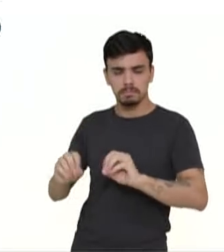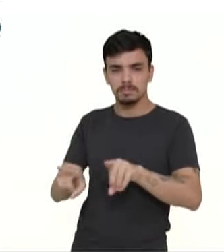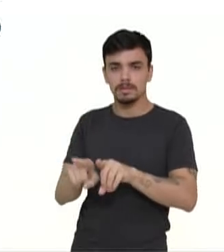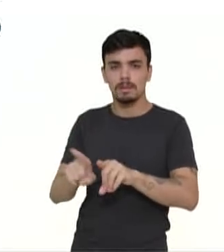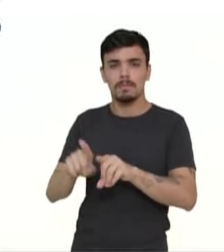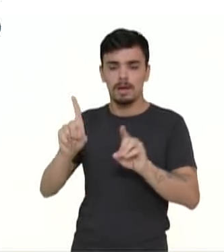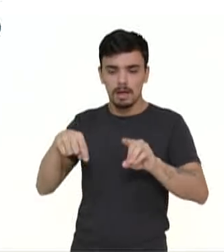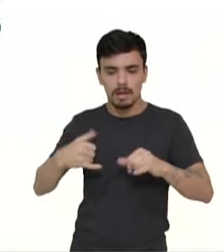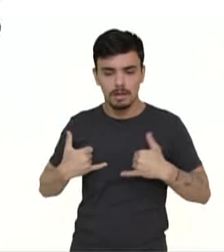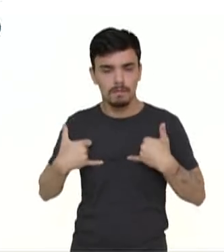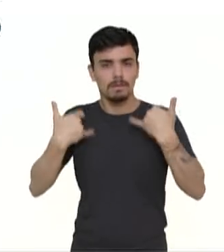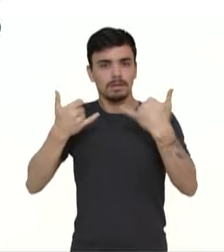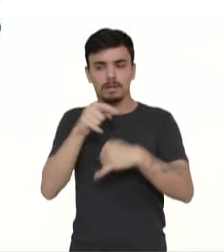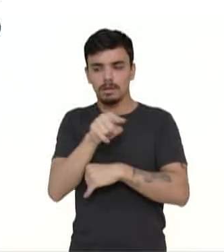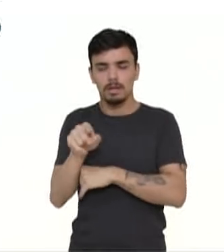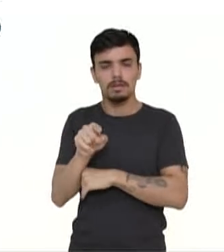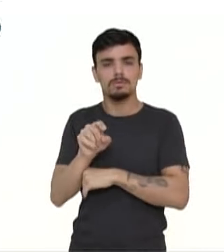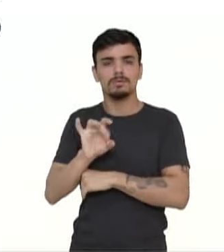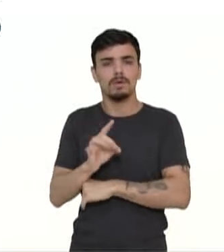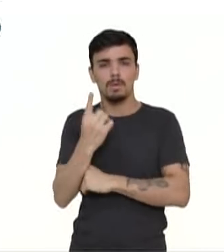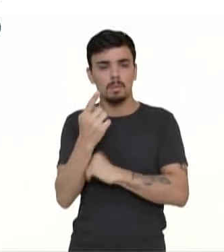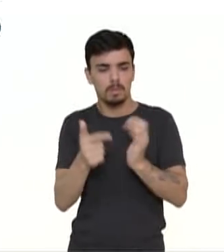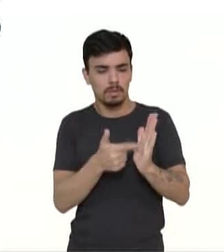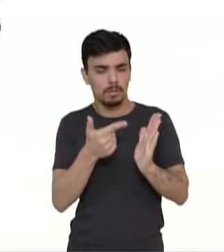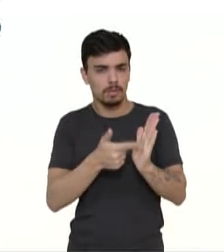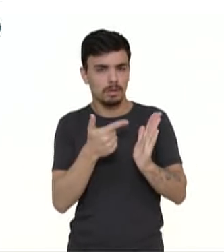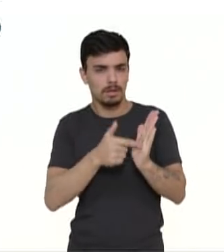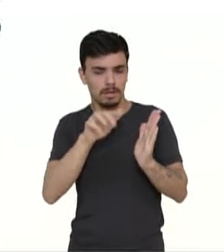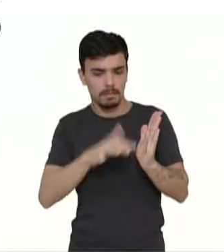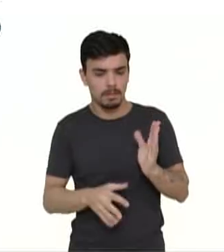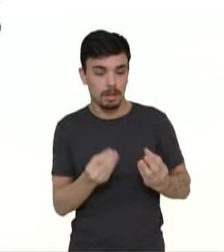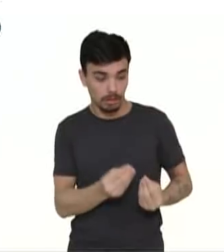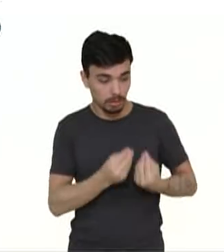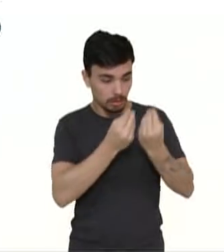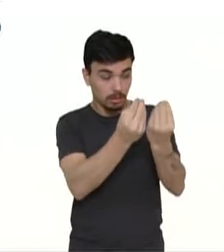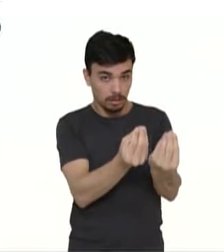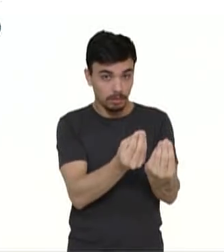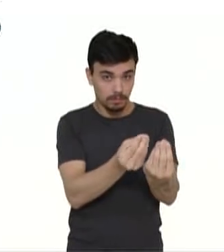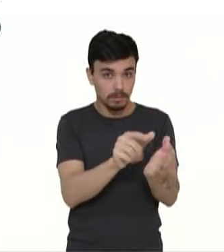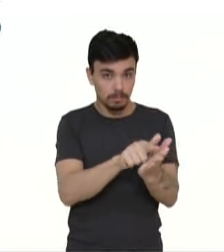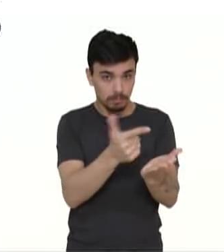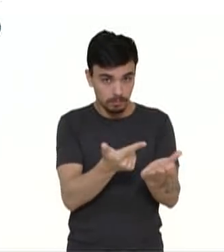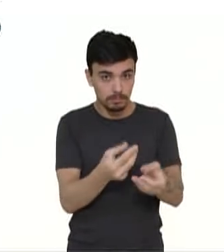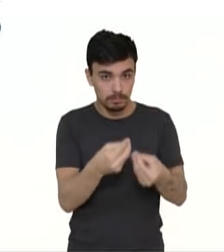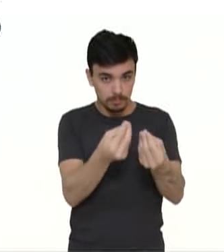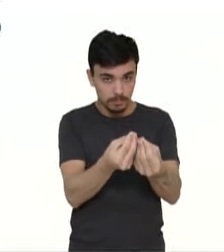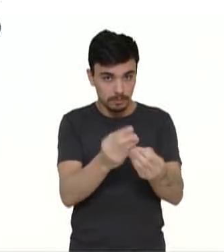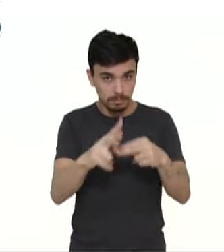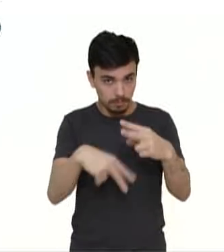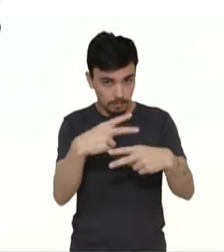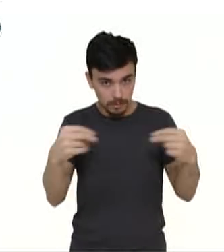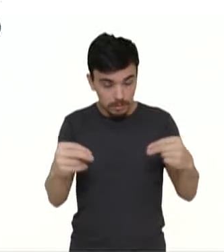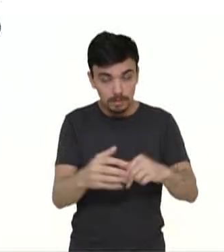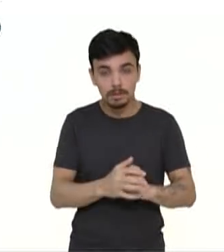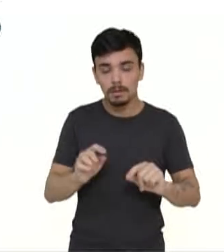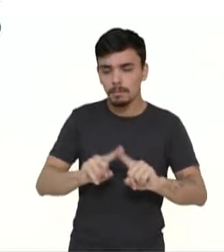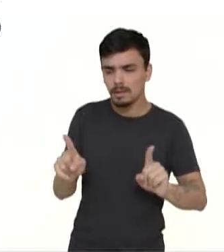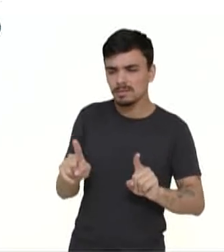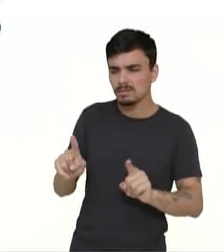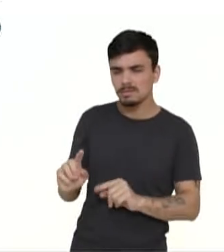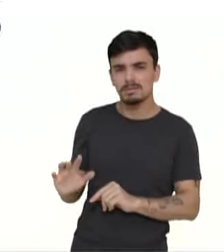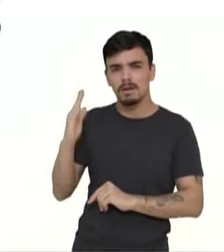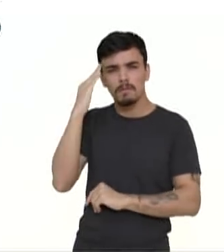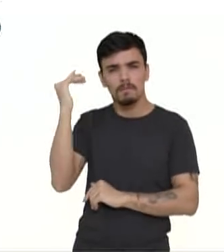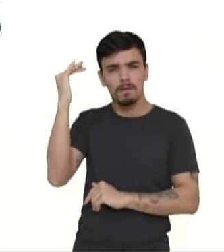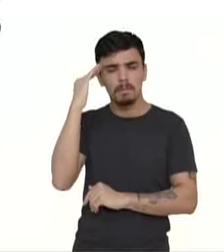para aniversário, em vez de pelo menos um livrinho barato, ela nos entregava em mãos um. Mas que talento